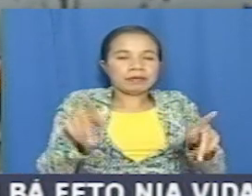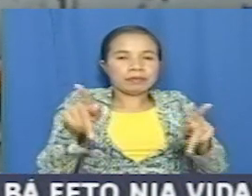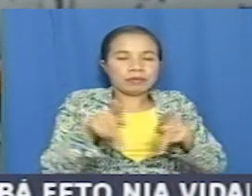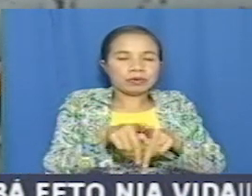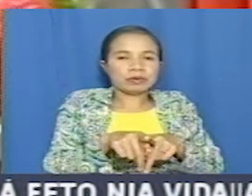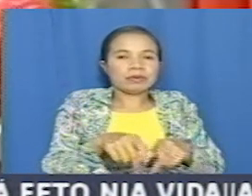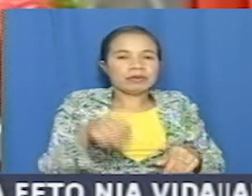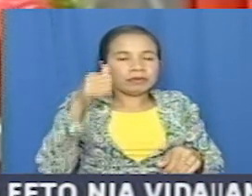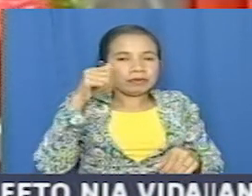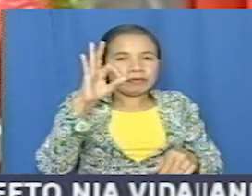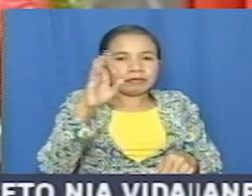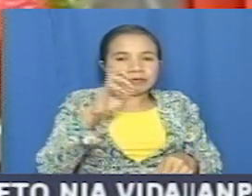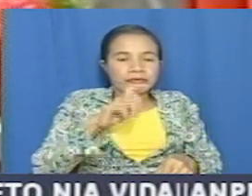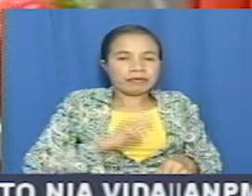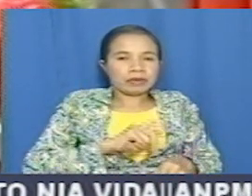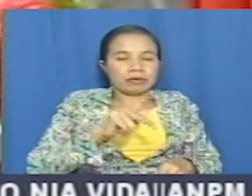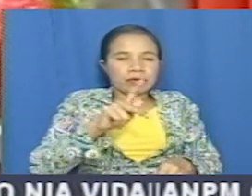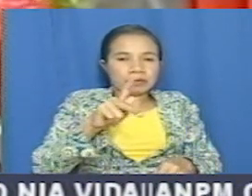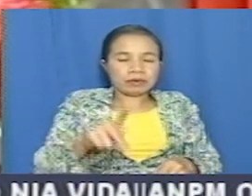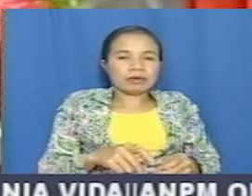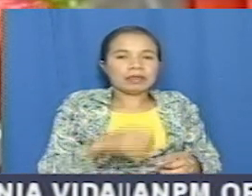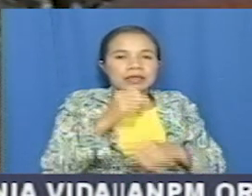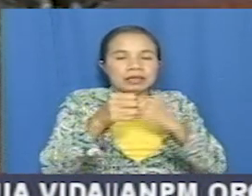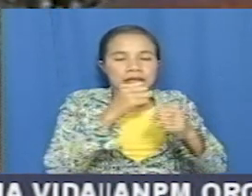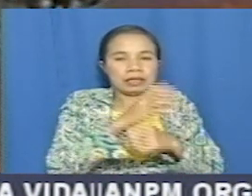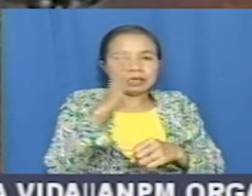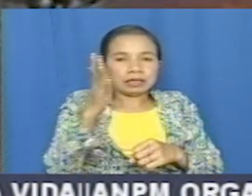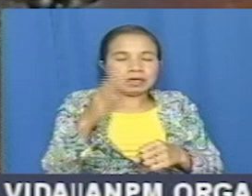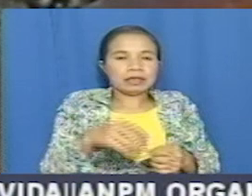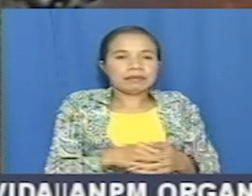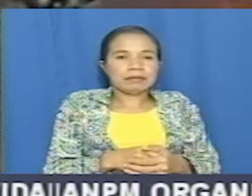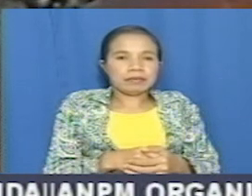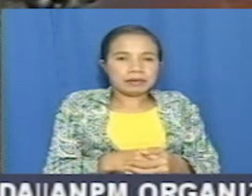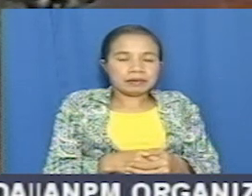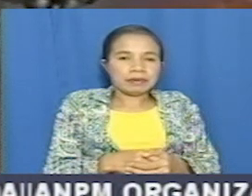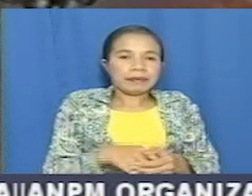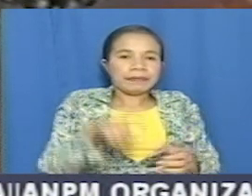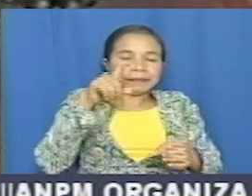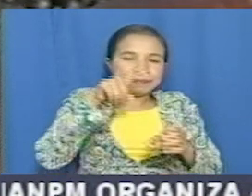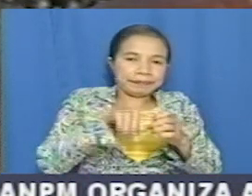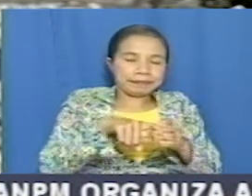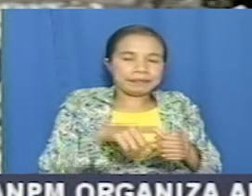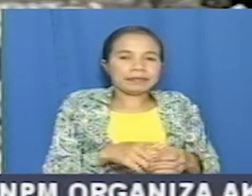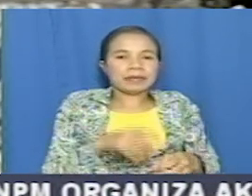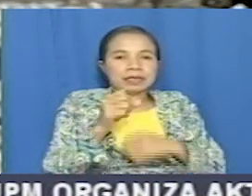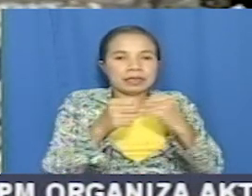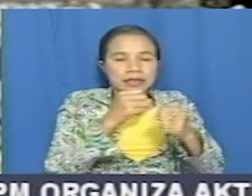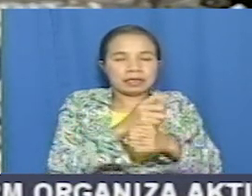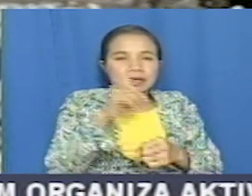fetok maus depois de tinan lima nulu iha nebe perfuração minarai matan dahuluk iha tinan rimindi atusia hitunulu